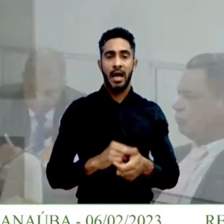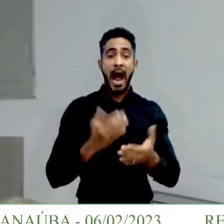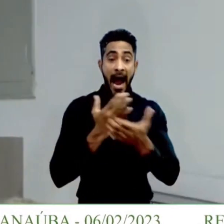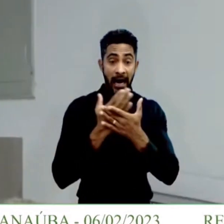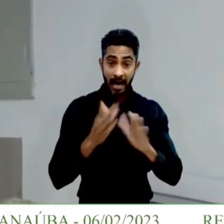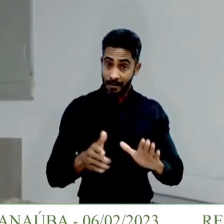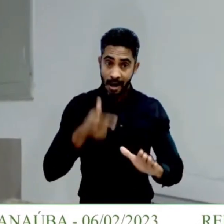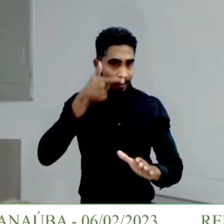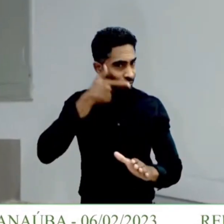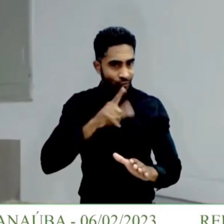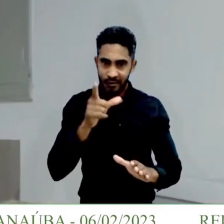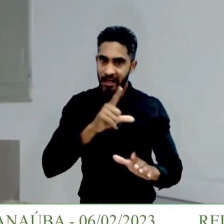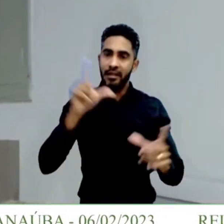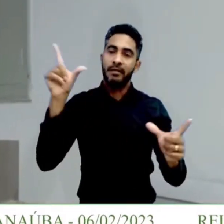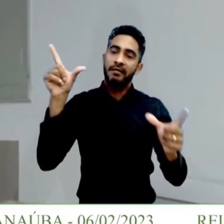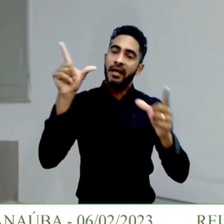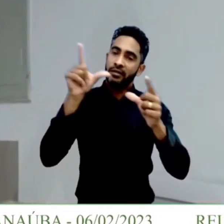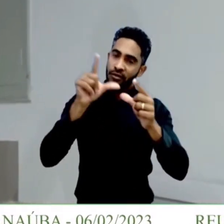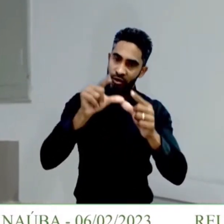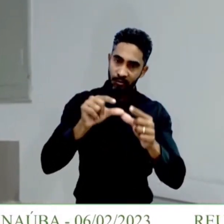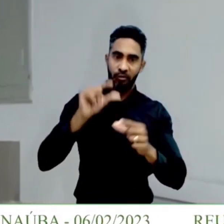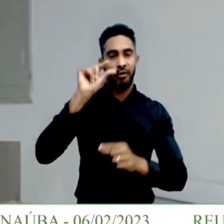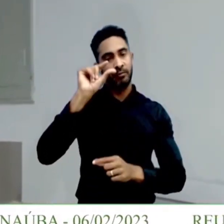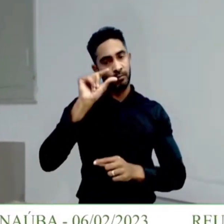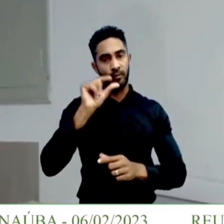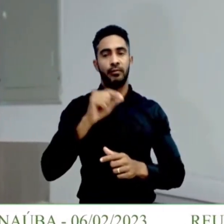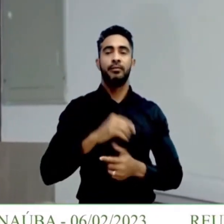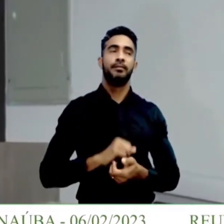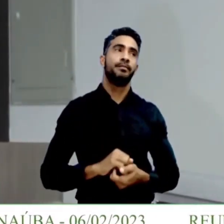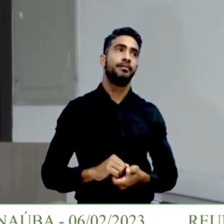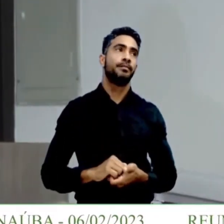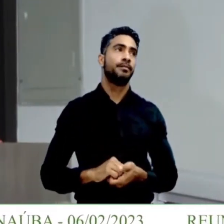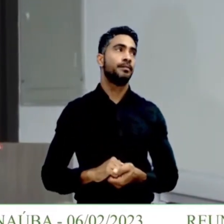a gente vai conseguir conscientizando a todos.